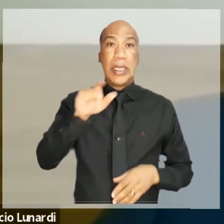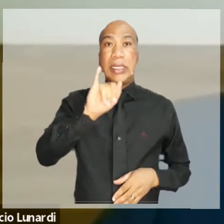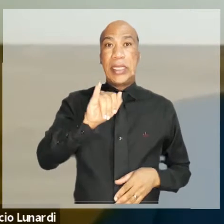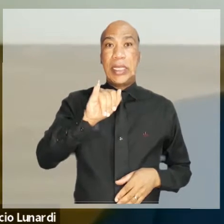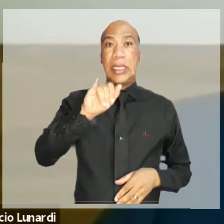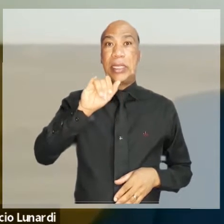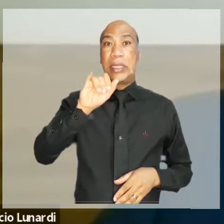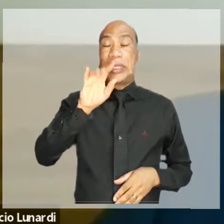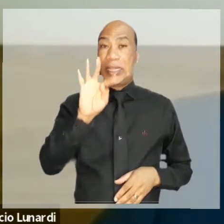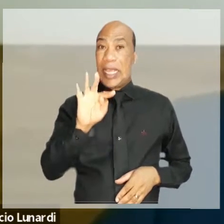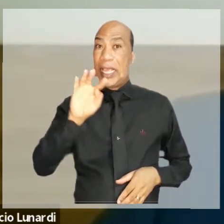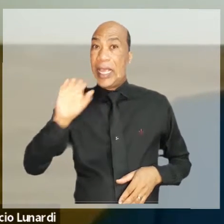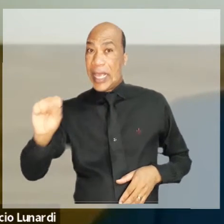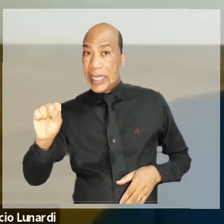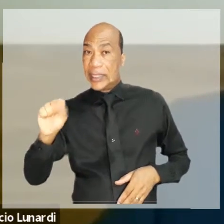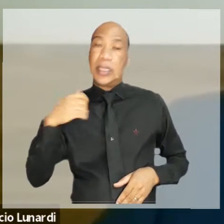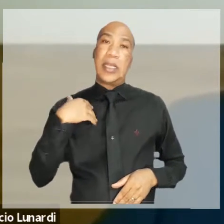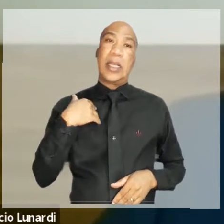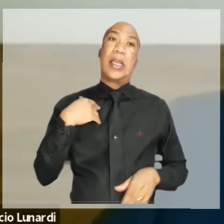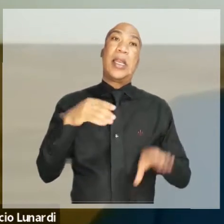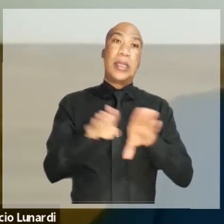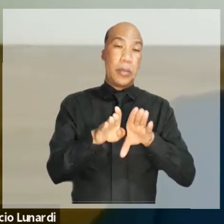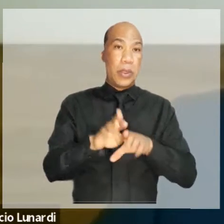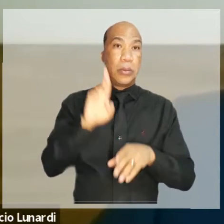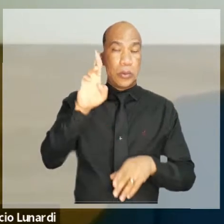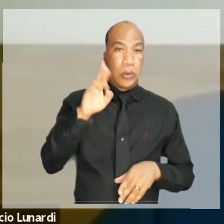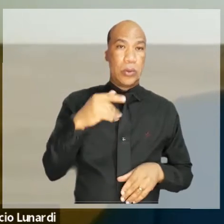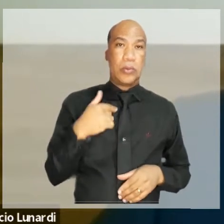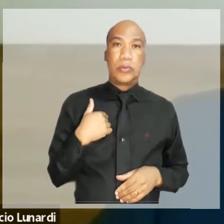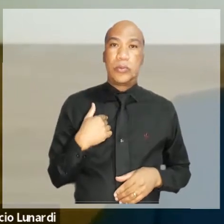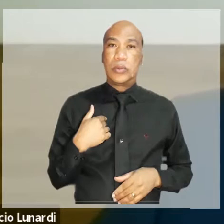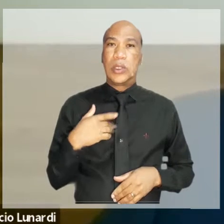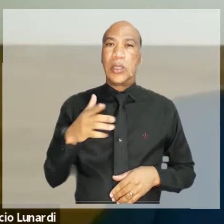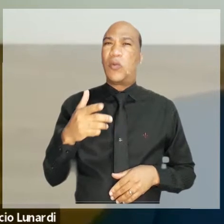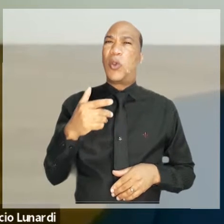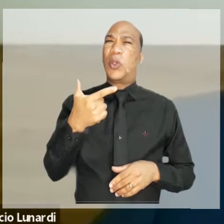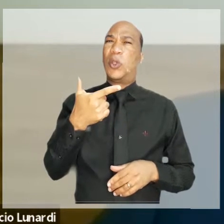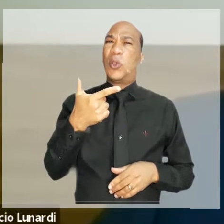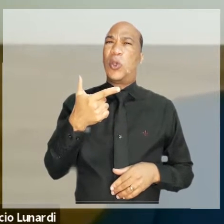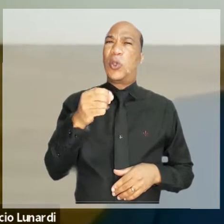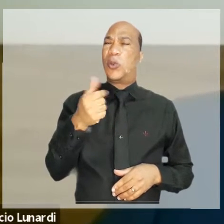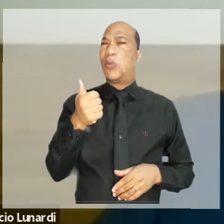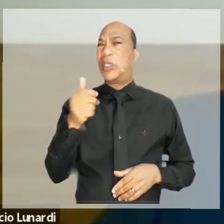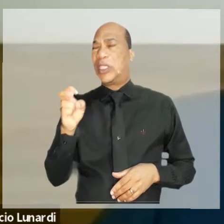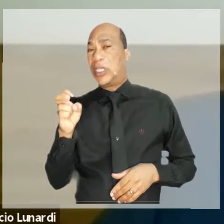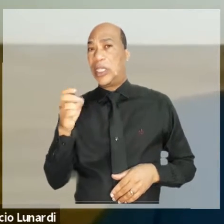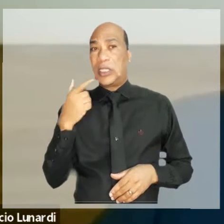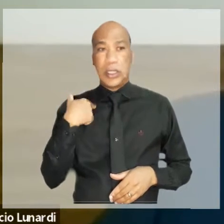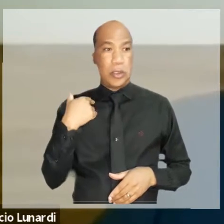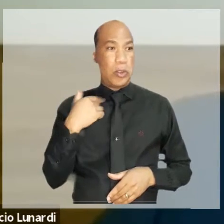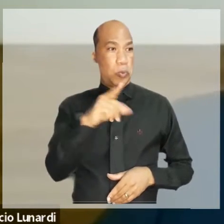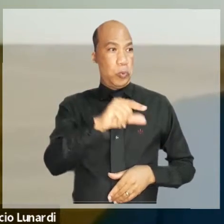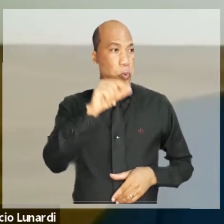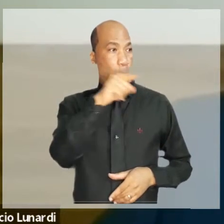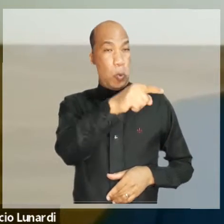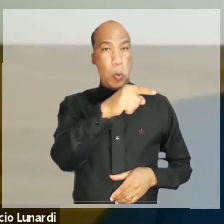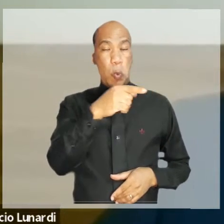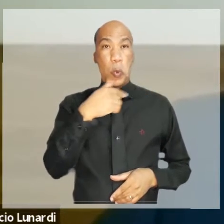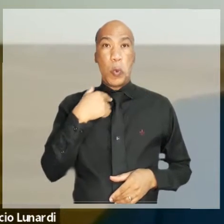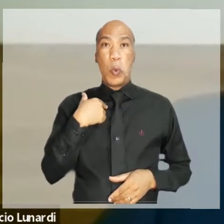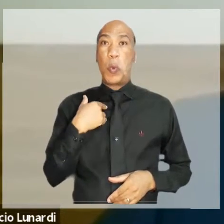com investidores e empresários. Foi nomeado em 2015 um dos Young Global Leaders, né, então jovens